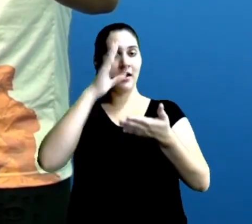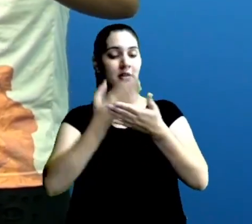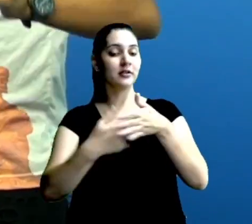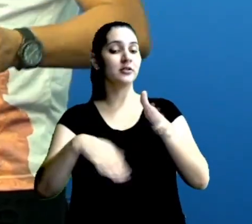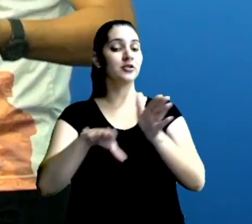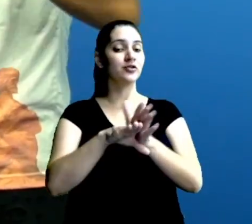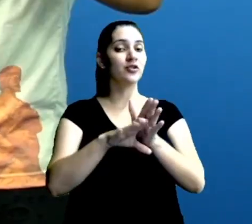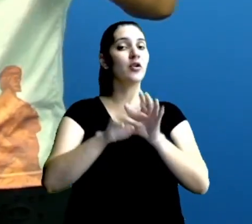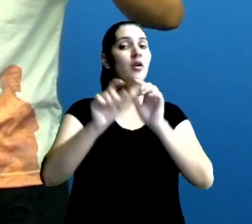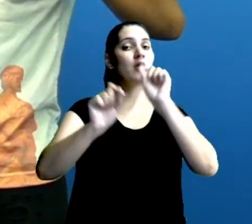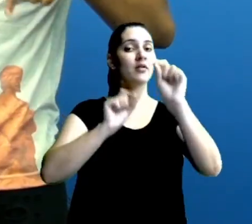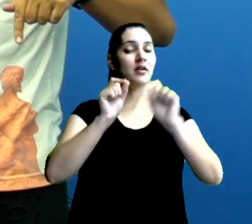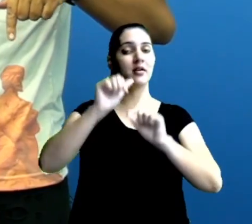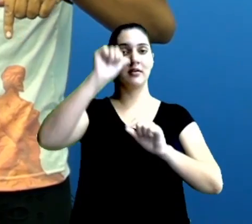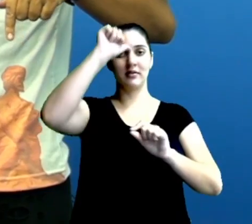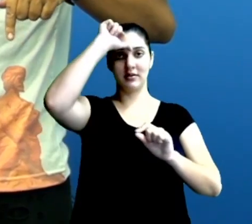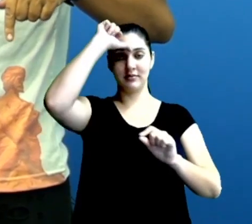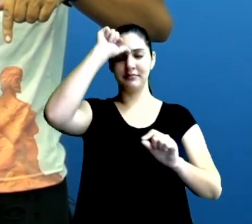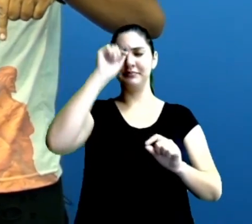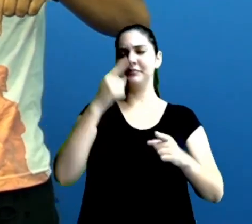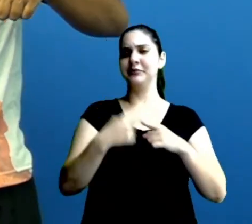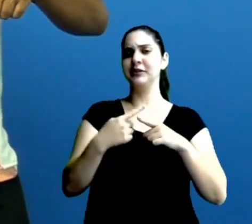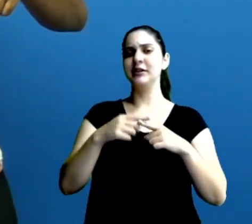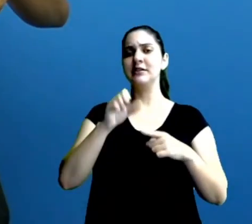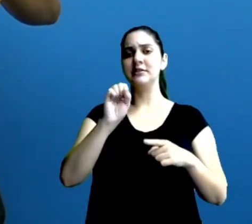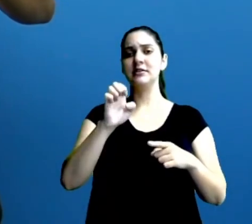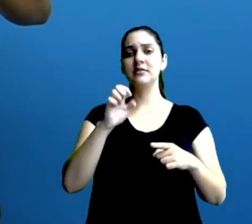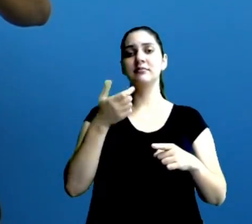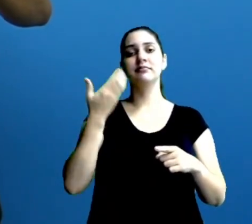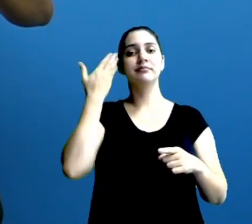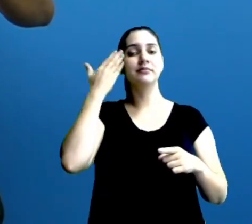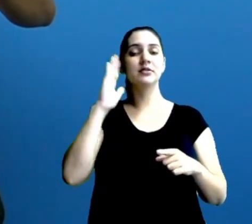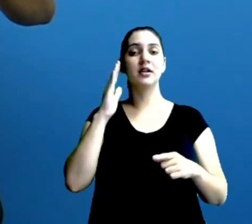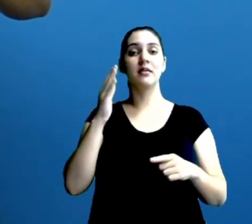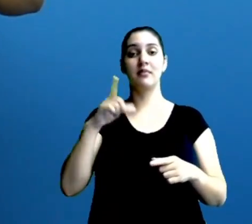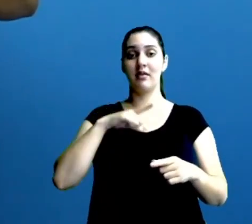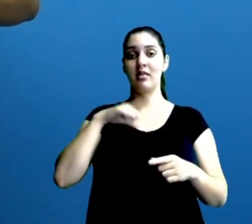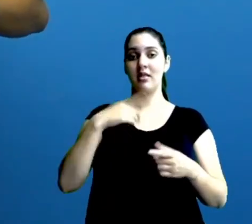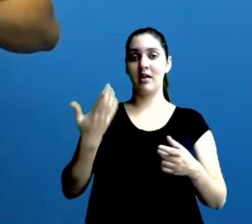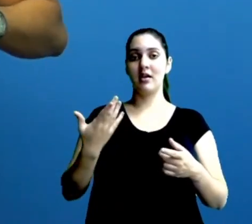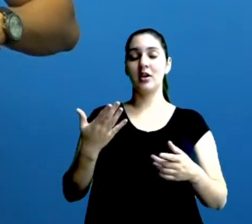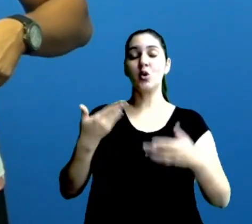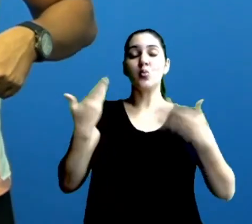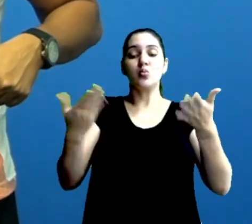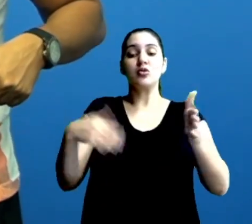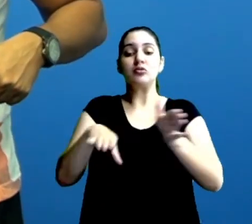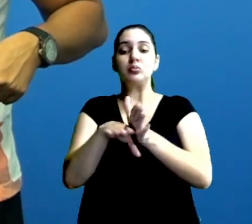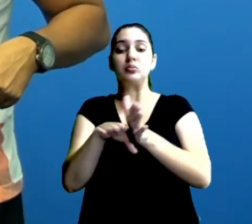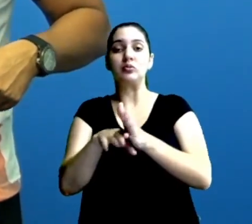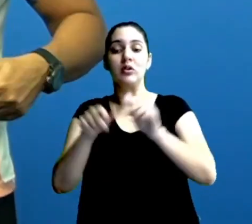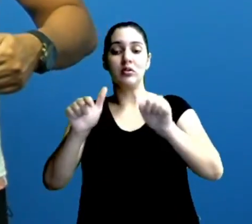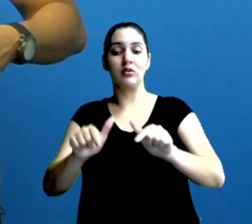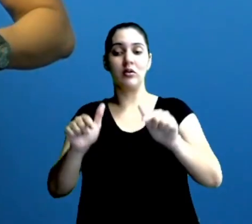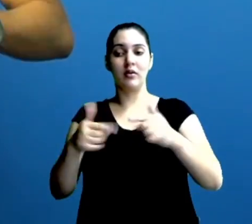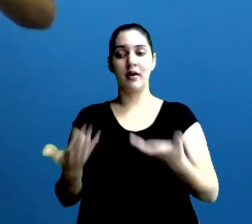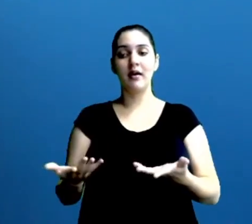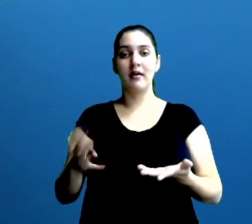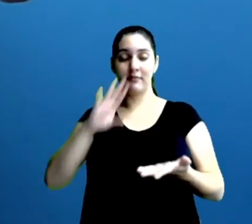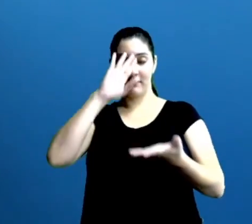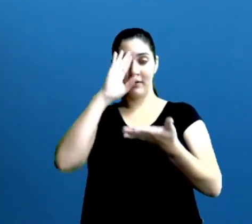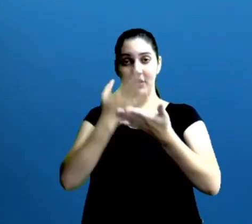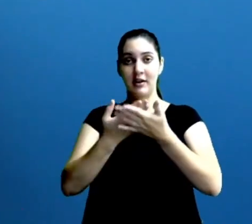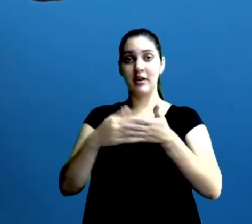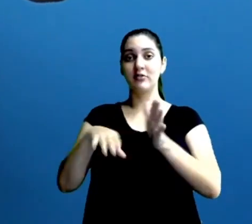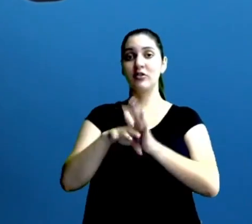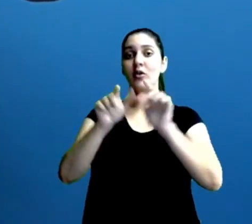Se você não sabe que existe, está com o objetivo de chegar em determinado lugar, Você chega no determinado território, você vai acreditar que